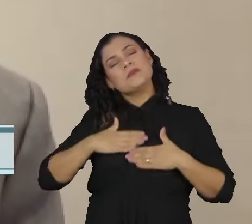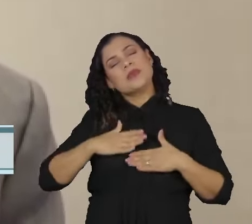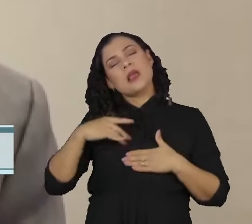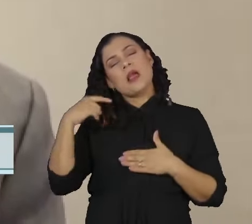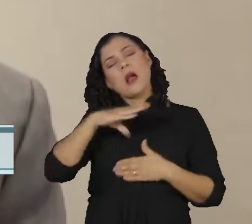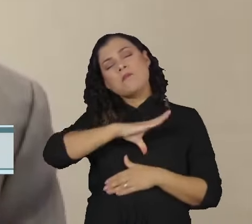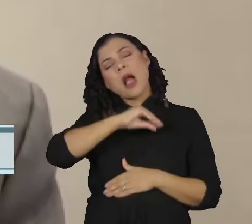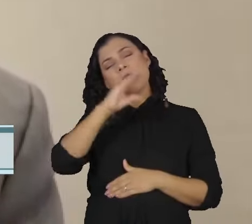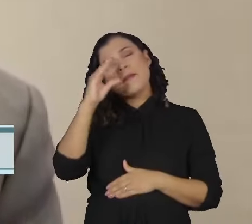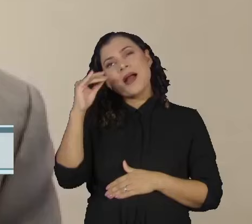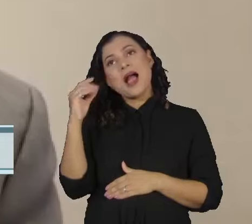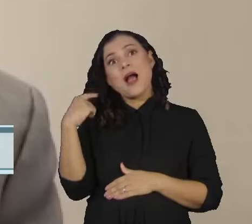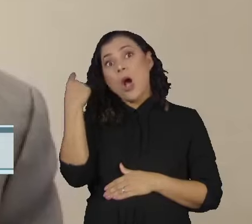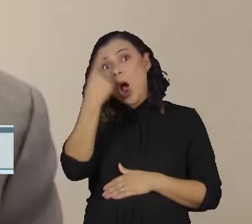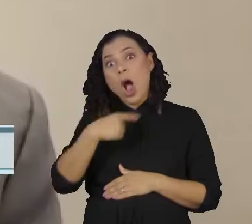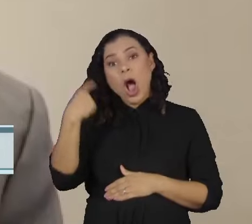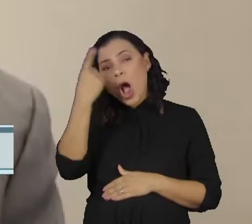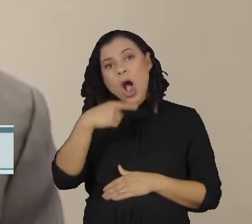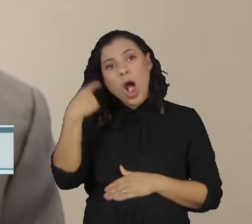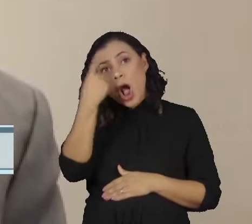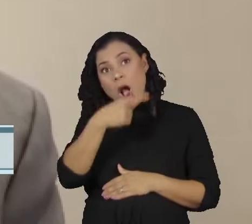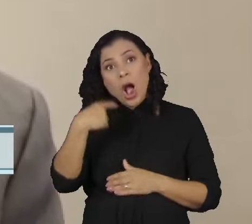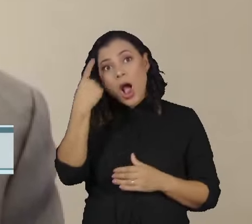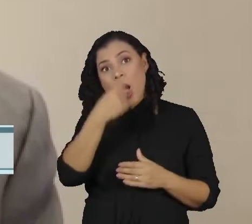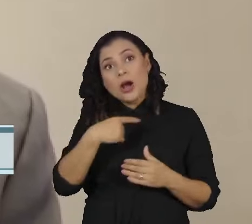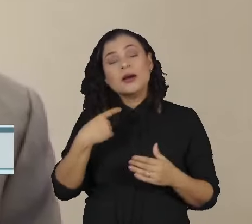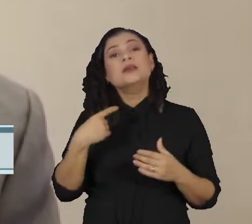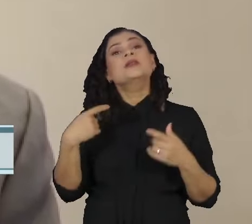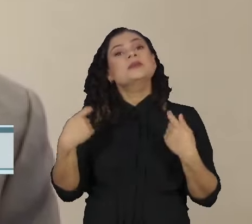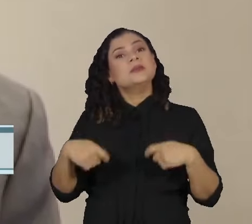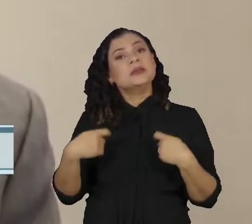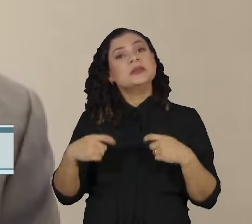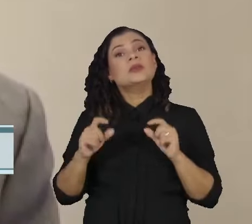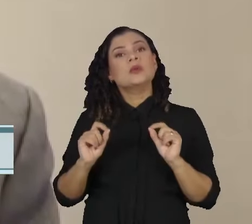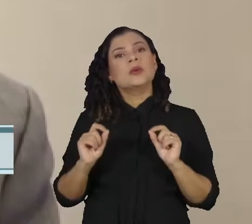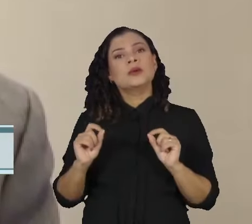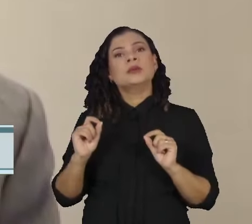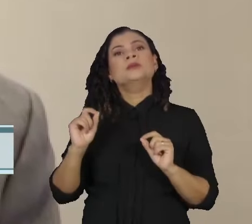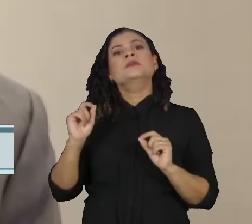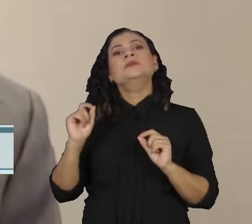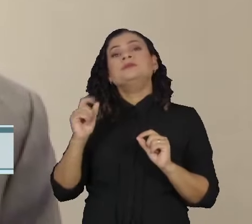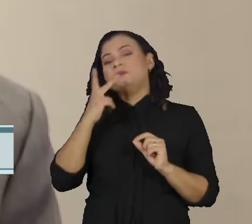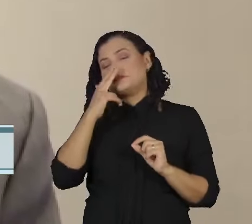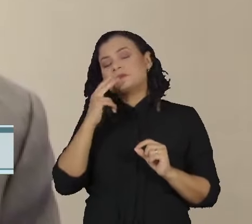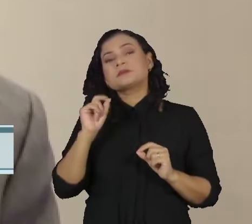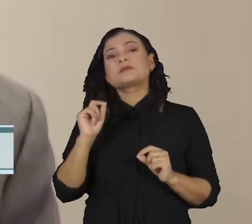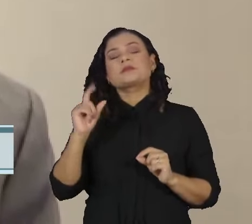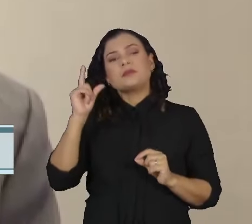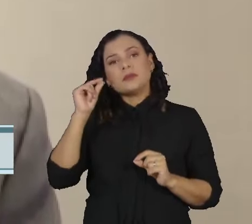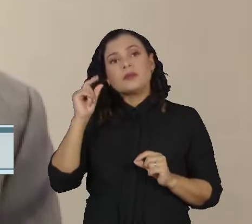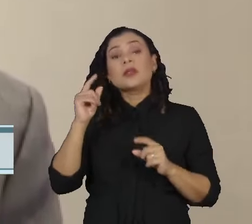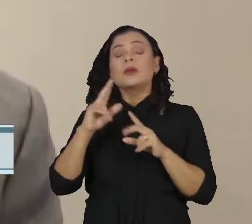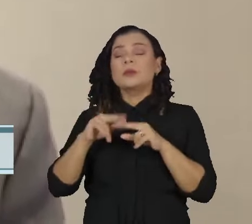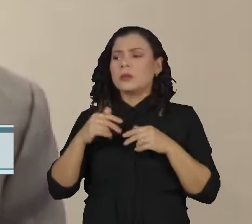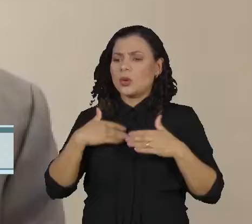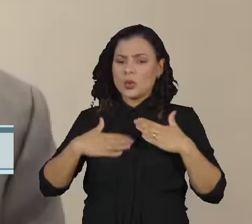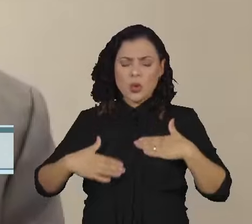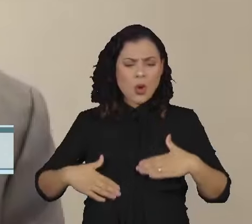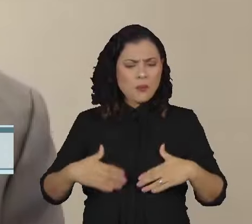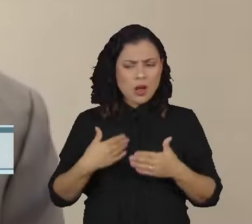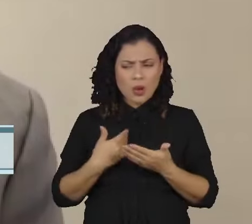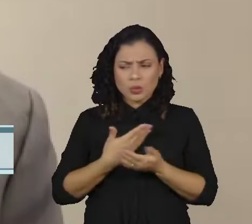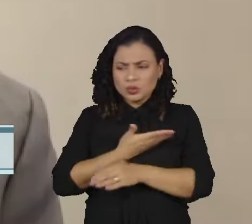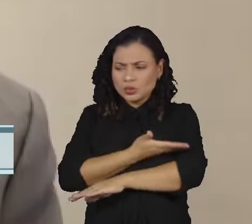consegue, você acaba precisando de doses crescentes de um medicamento para dormir. O corpo tira a tolerância e você